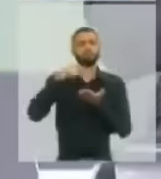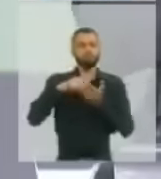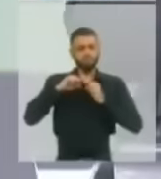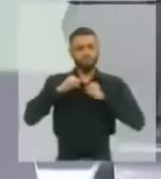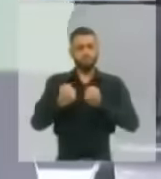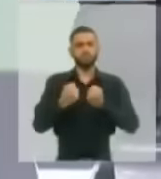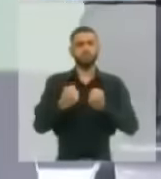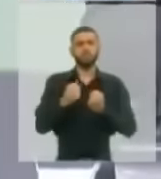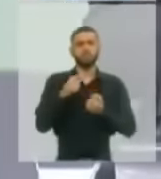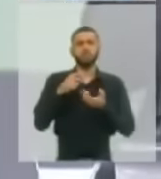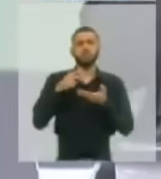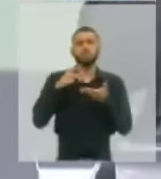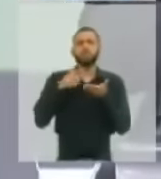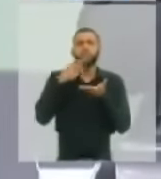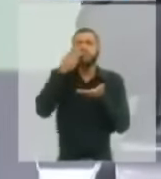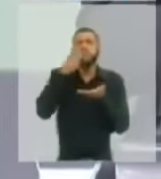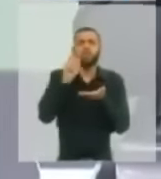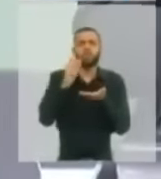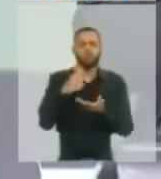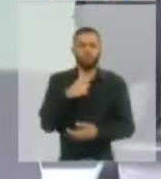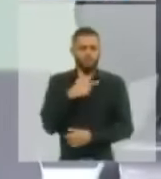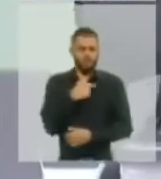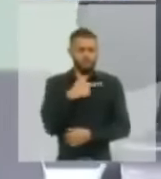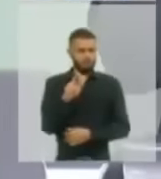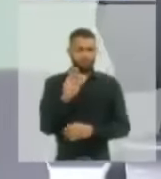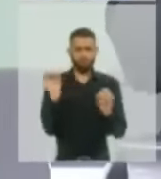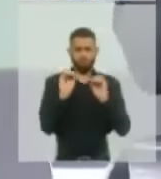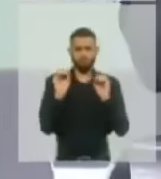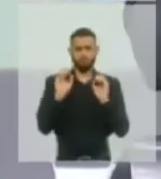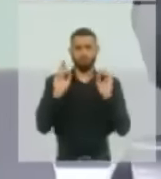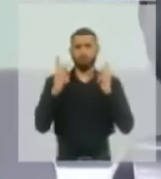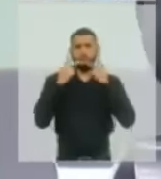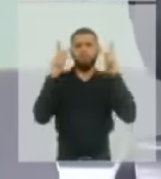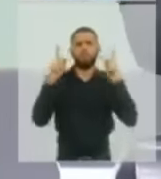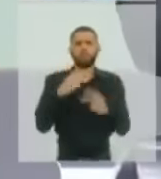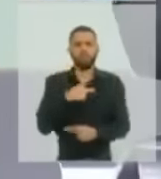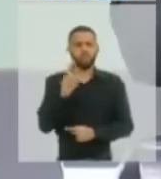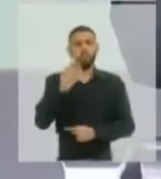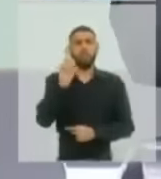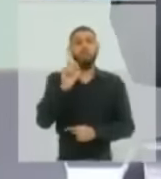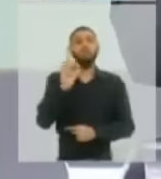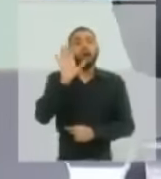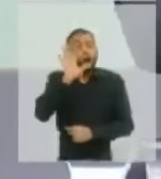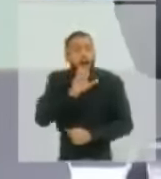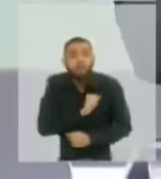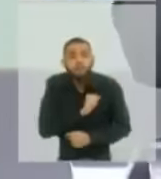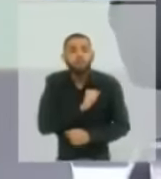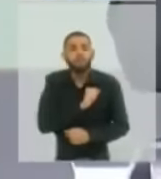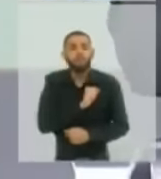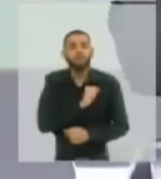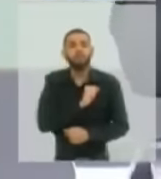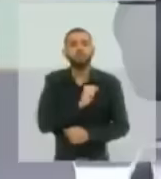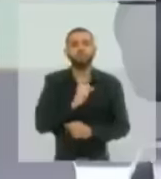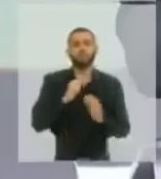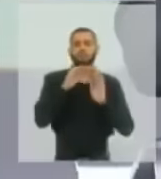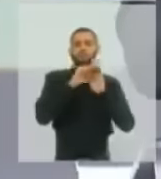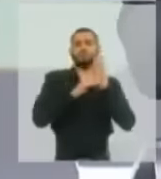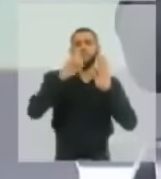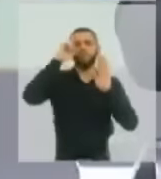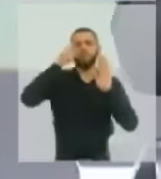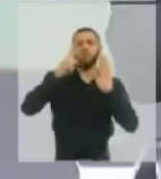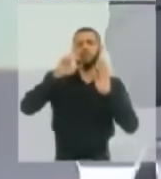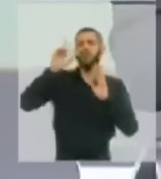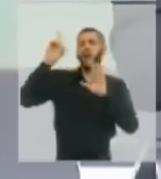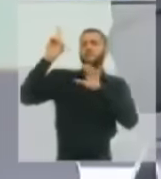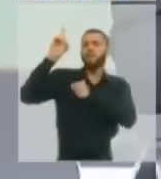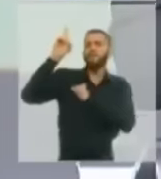cristão que ela fala muito fala de religião não prego religião tô falando de amor o primeiro mandamento amar a deus acima de